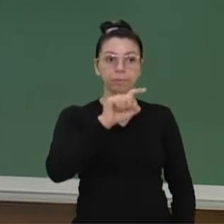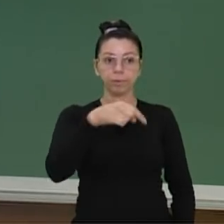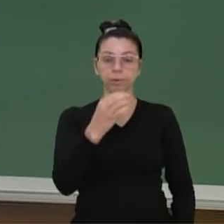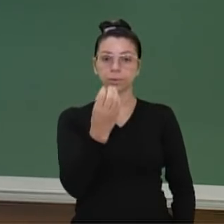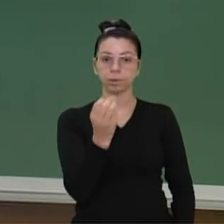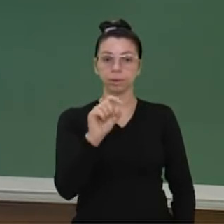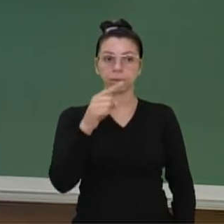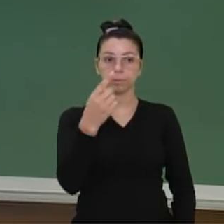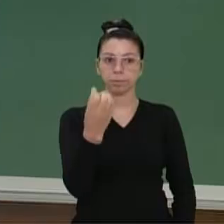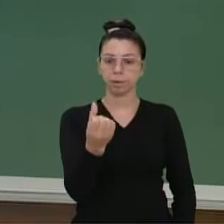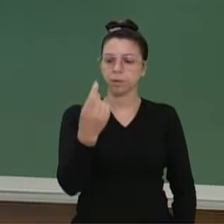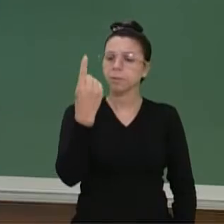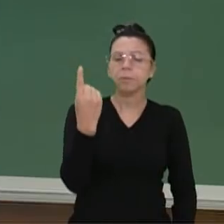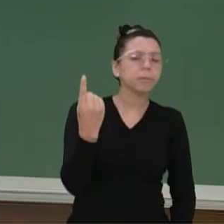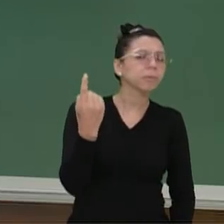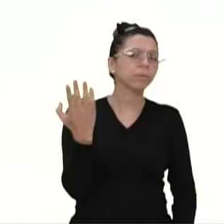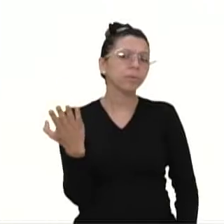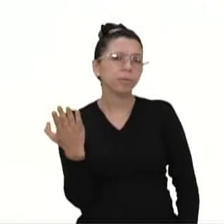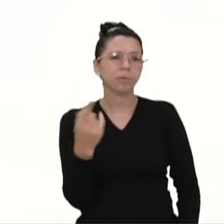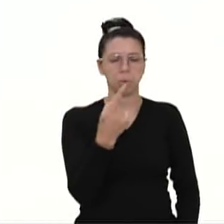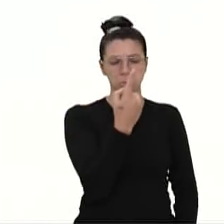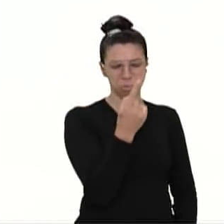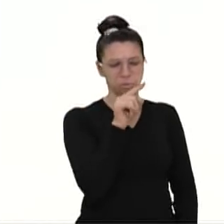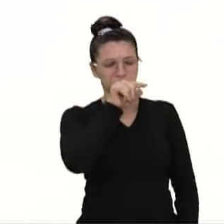1,0161. Aí você fala, ô professor, esse